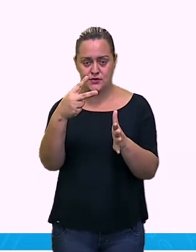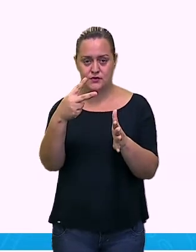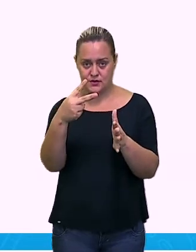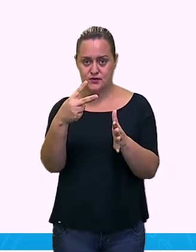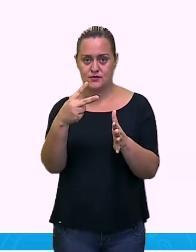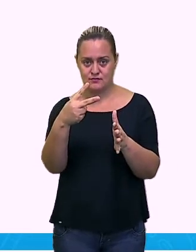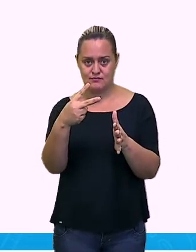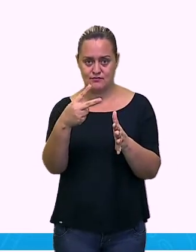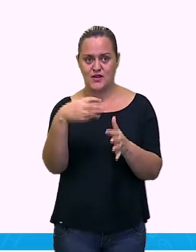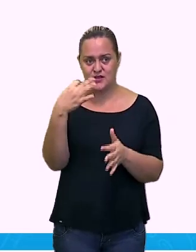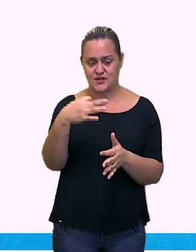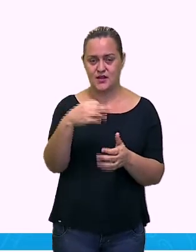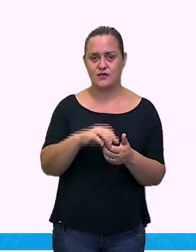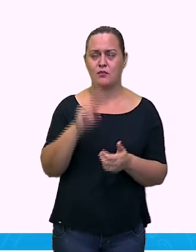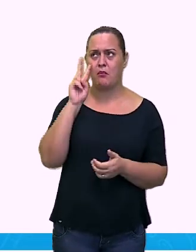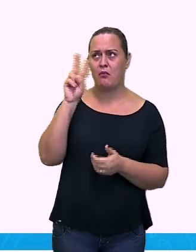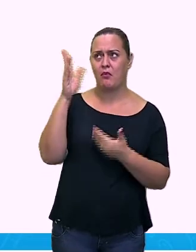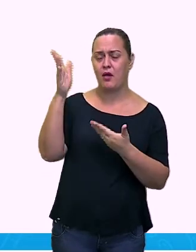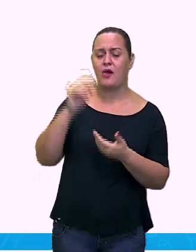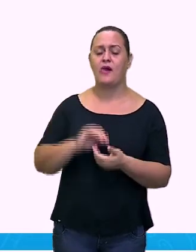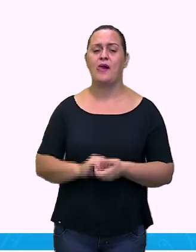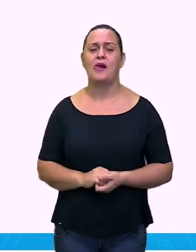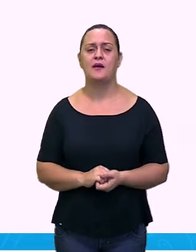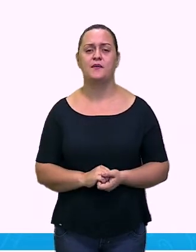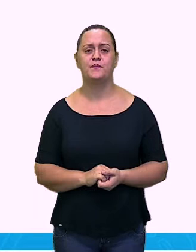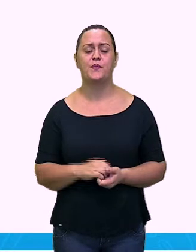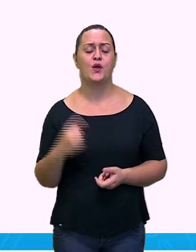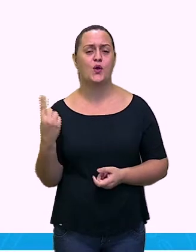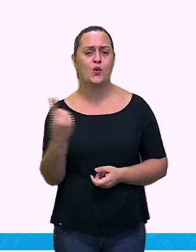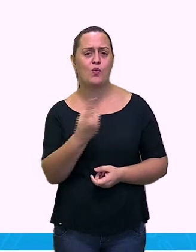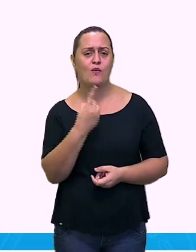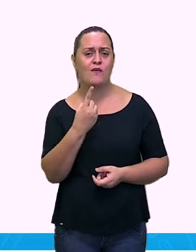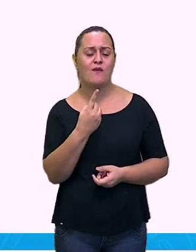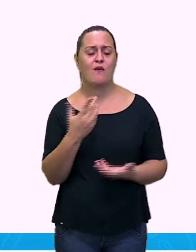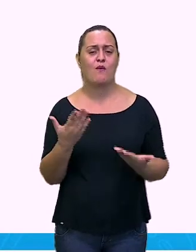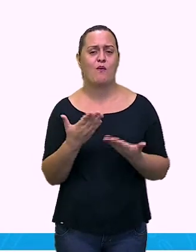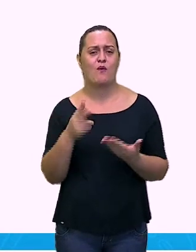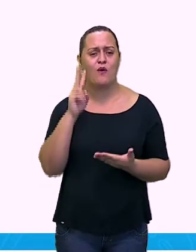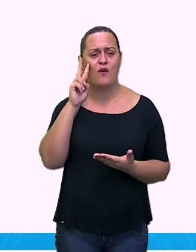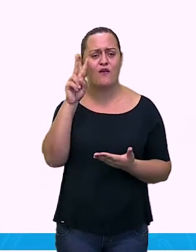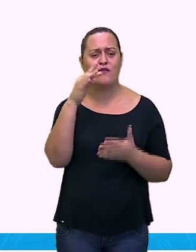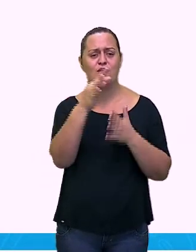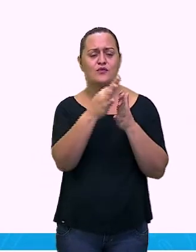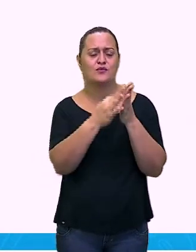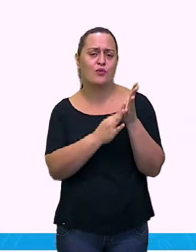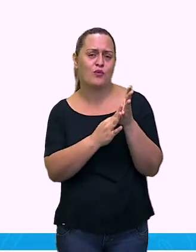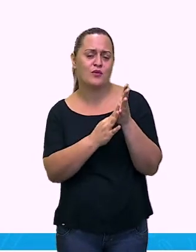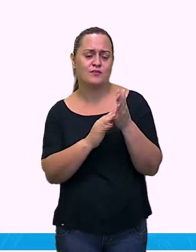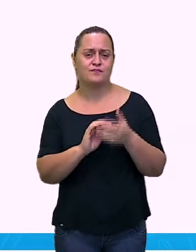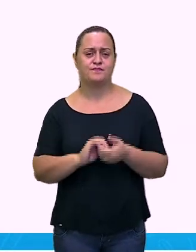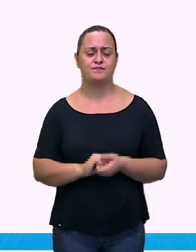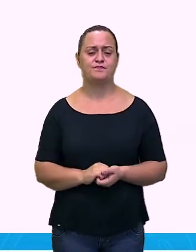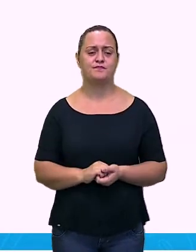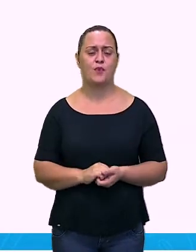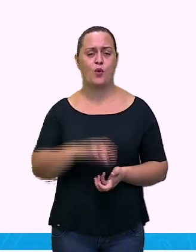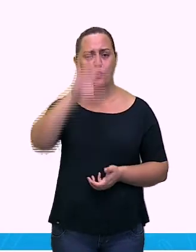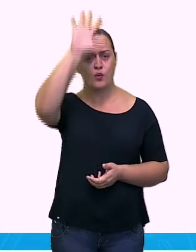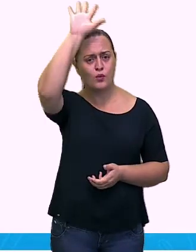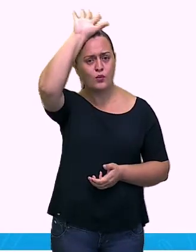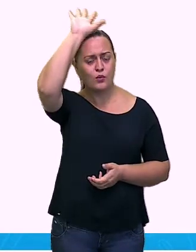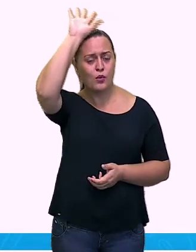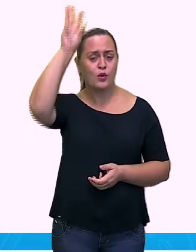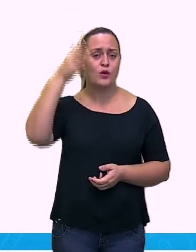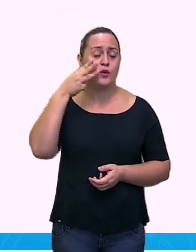algumas situações que eu trouxe dois amiguinhos nosso que é o Cascão e cebolinha para gente resolver uma situação-problema